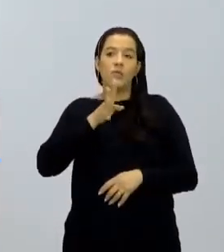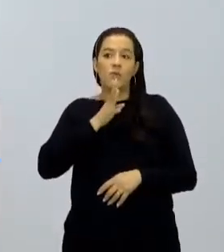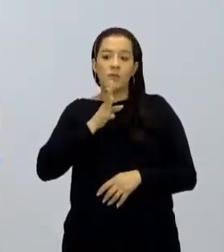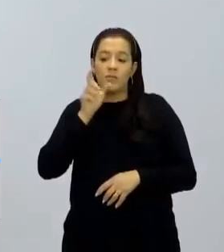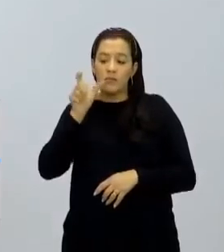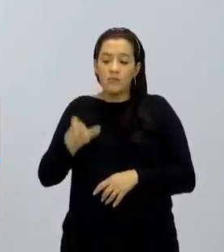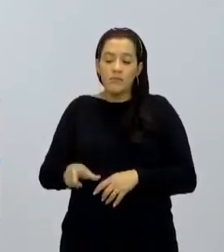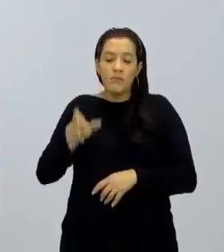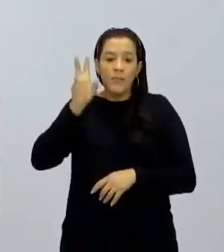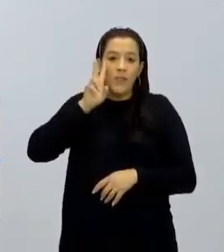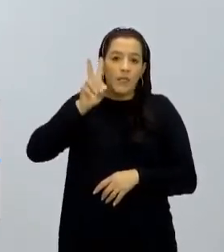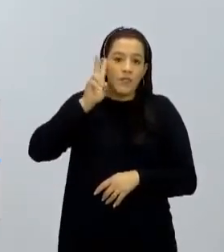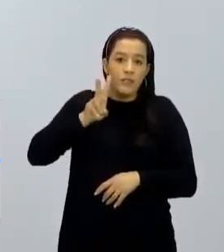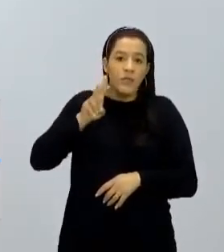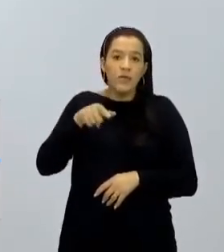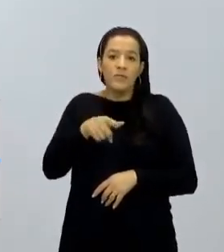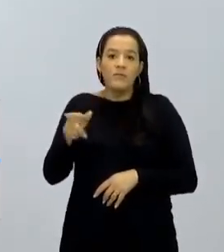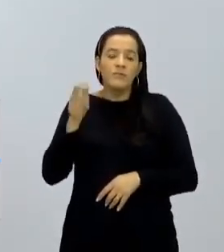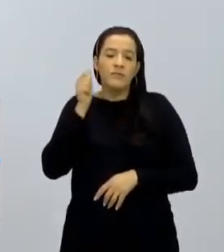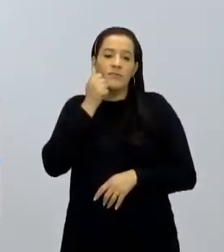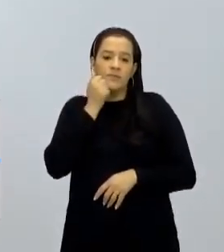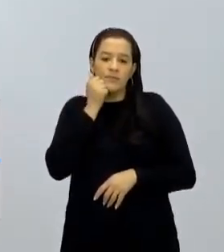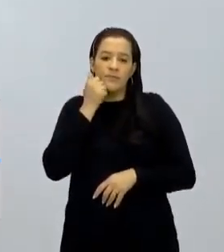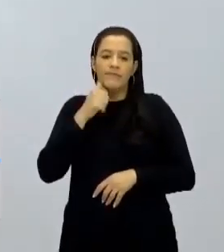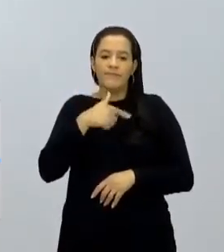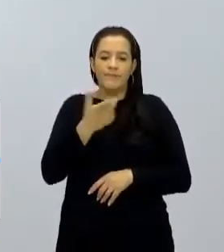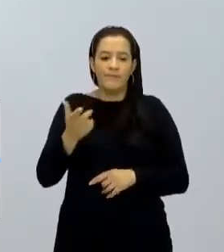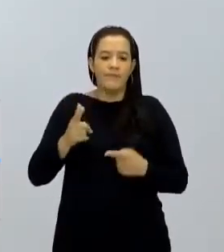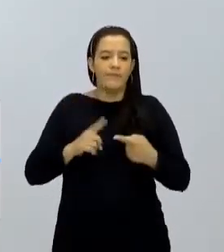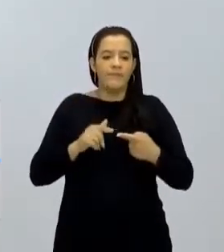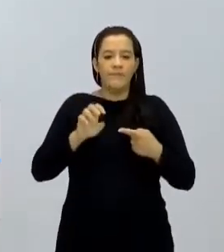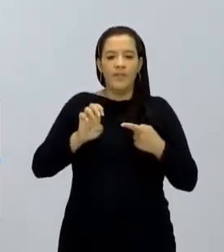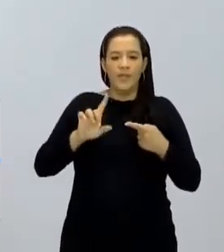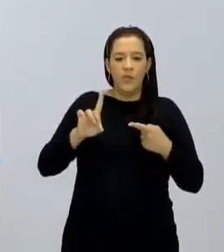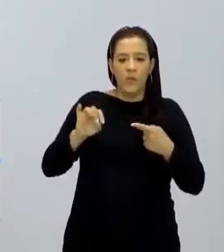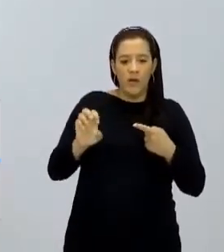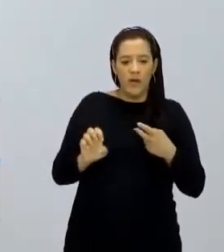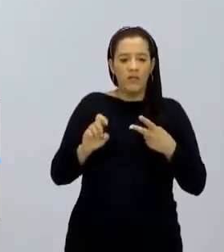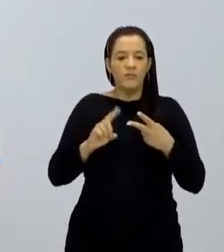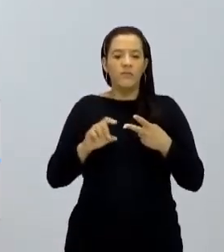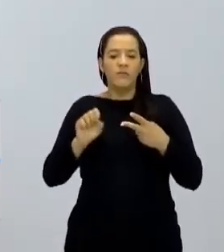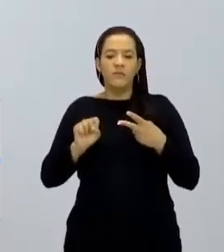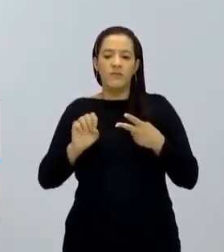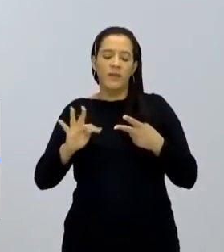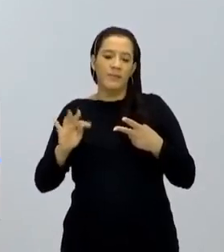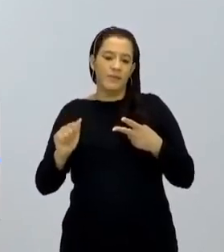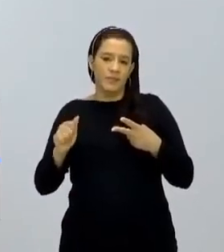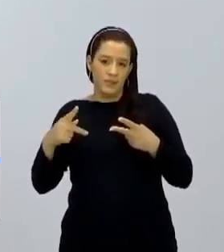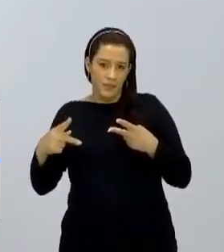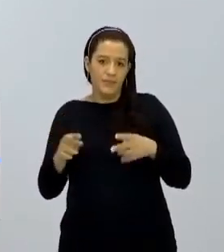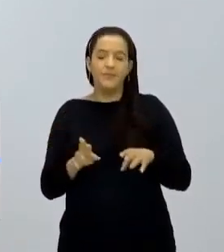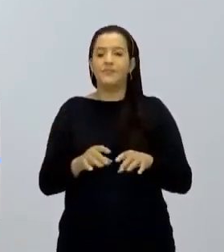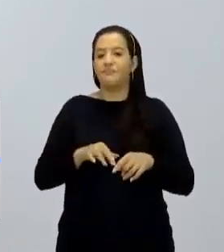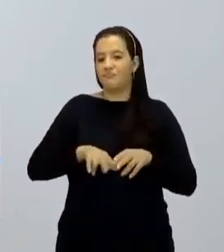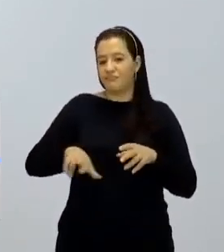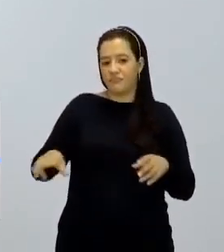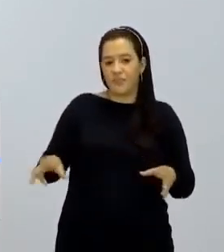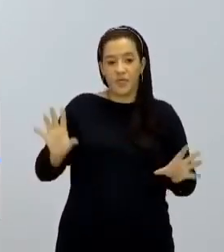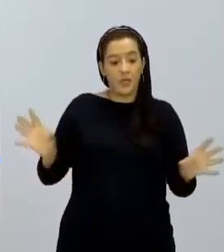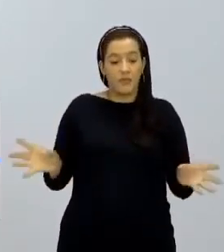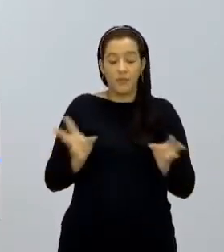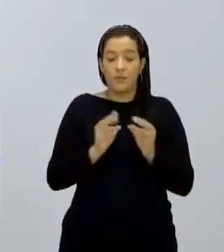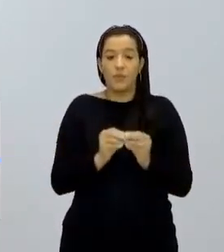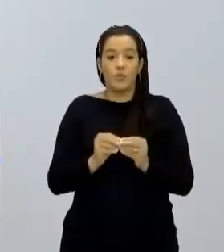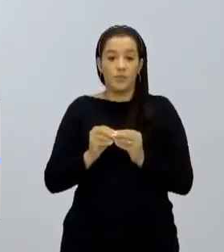gente fala desses ícones da ciência, né? Edward Jenner, Louis Pasteur e tantos outros, a gente está fazendo um resumo do